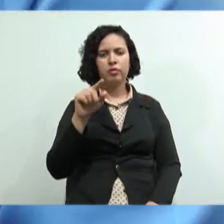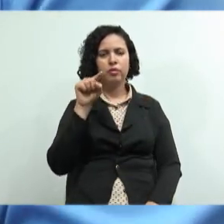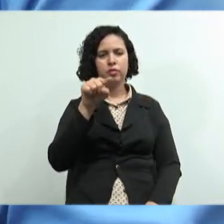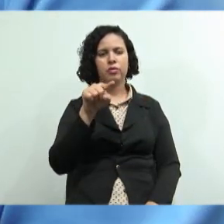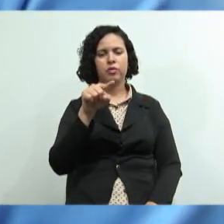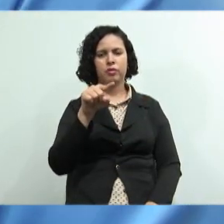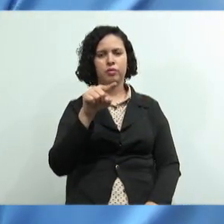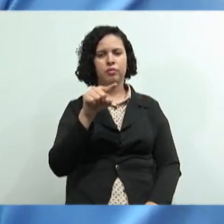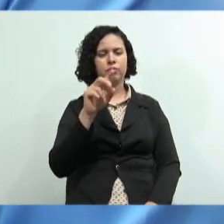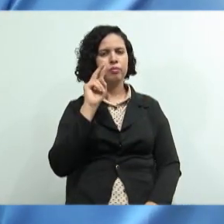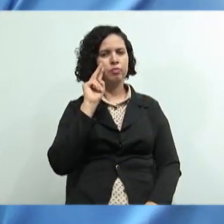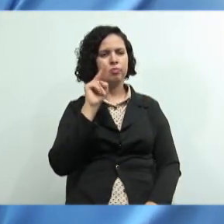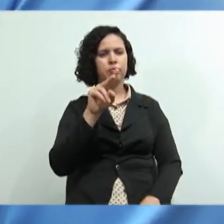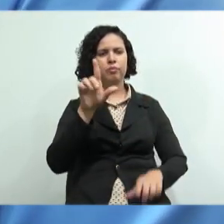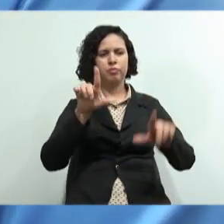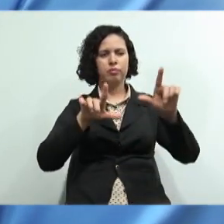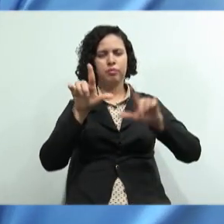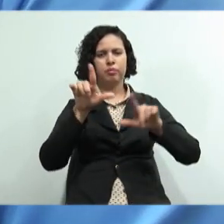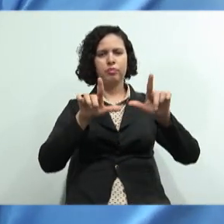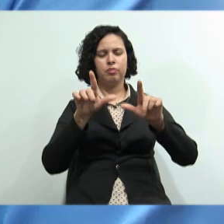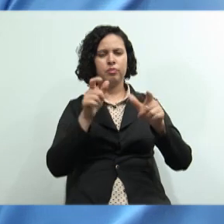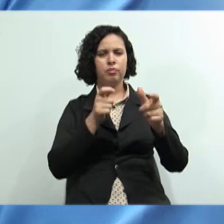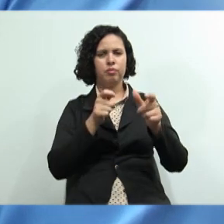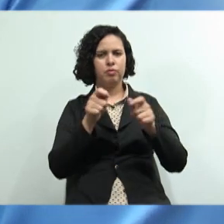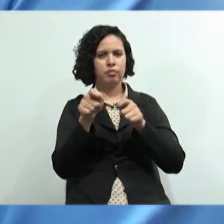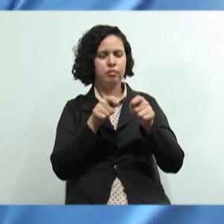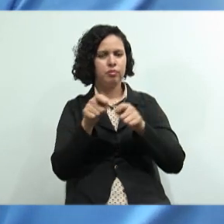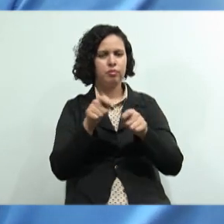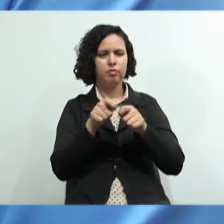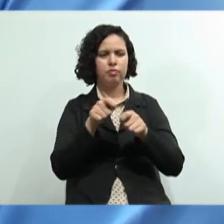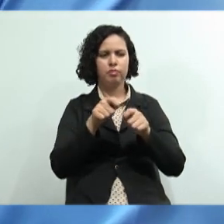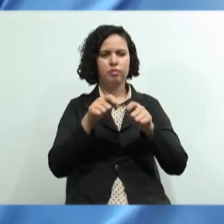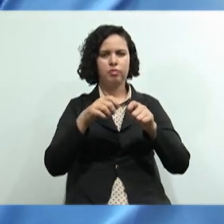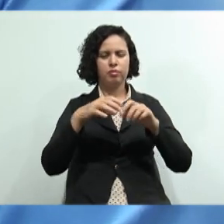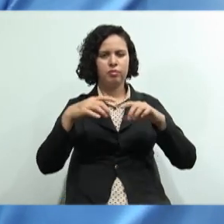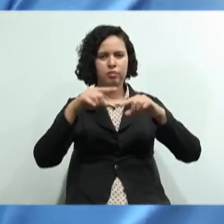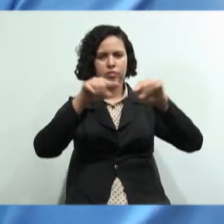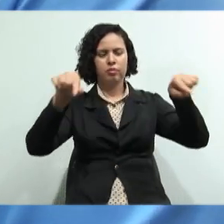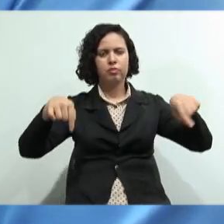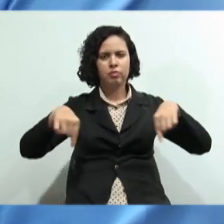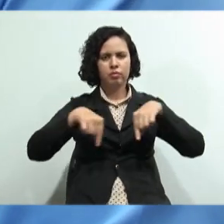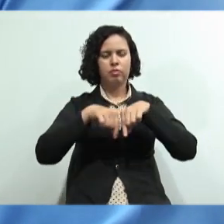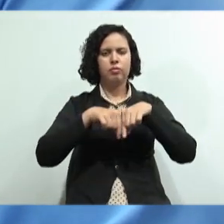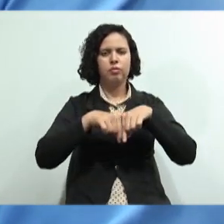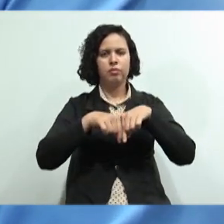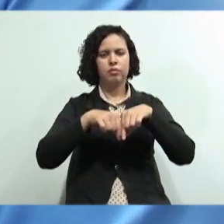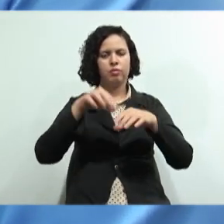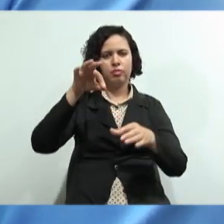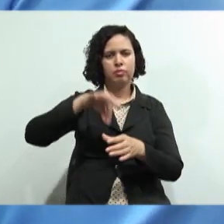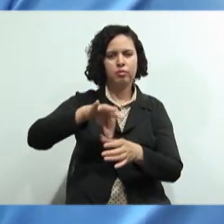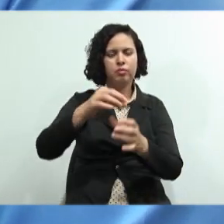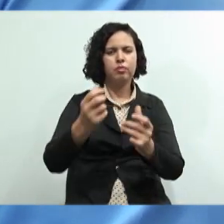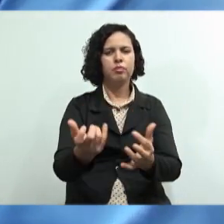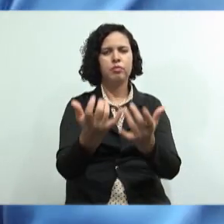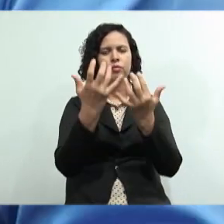assistindo, observe, tem que preparar o solo, plantar, colher,